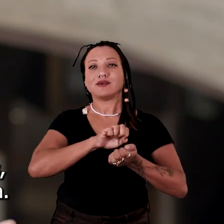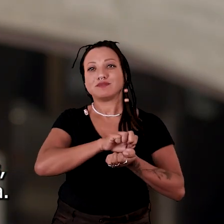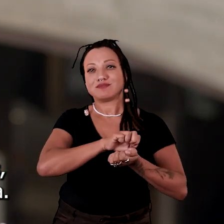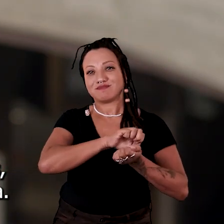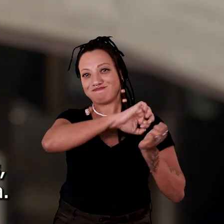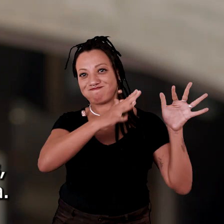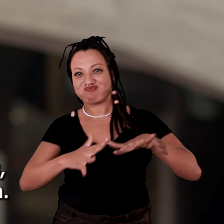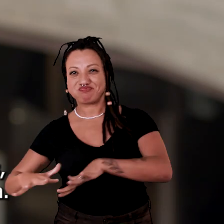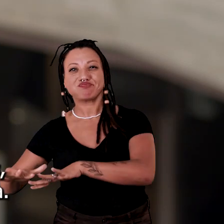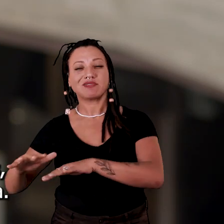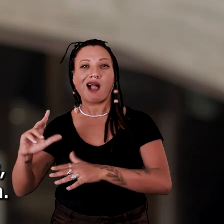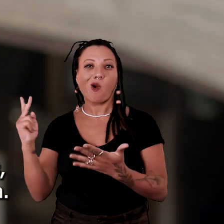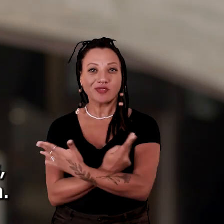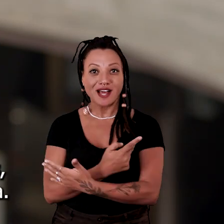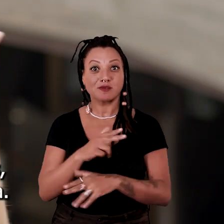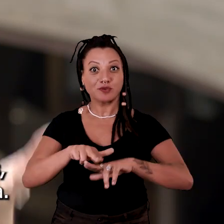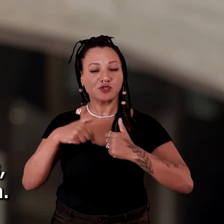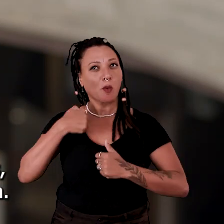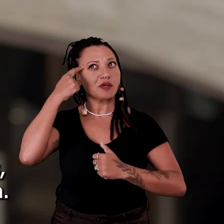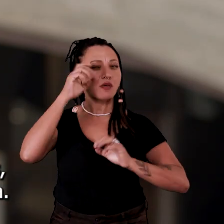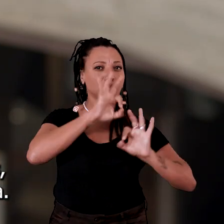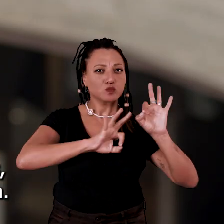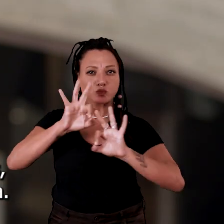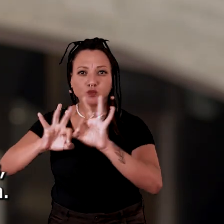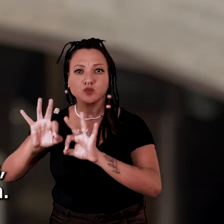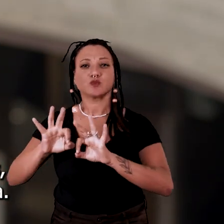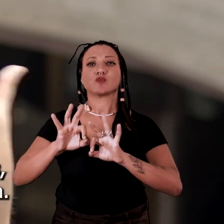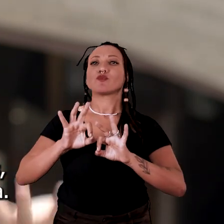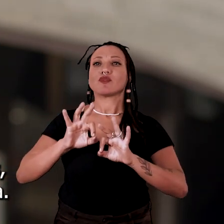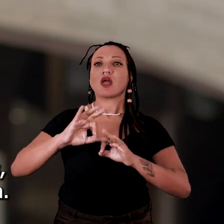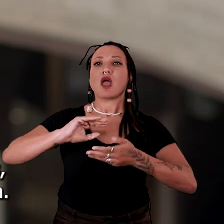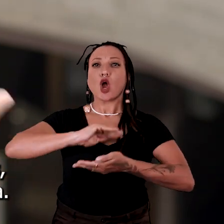sociais e culturais para qualificar